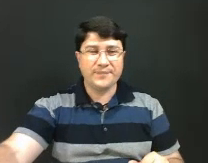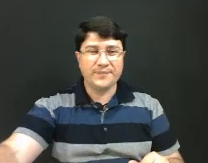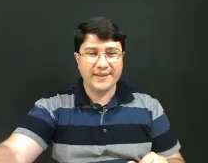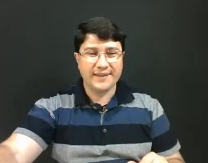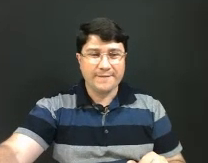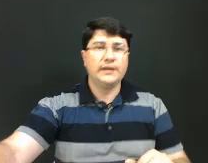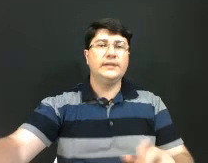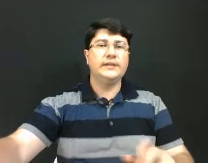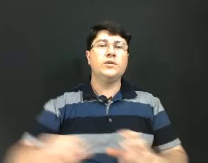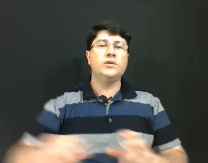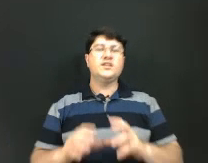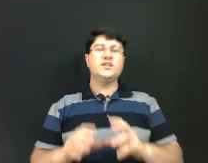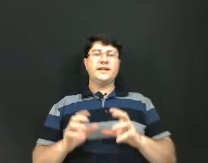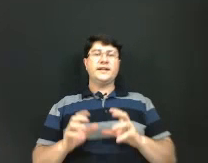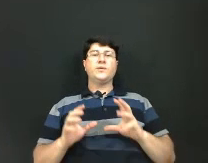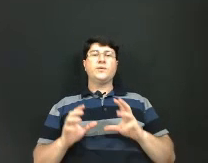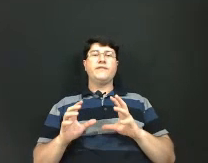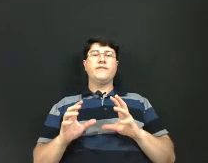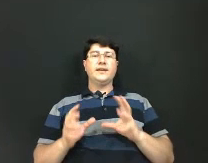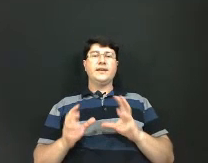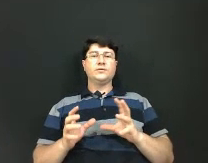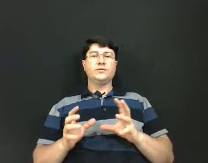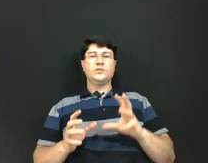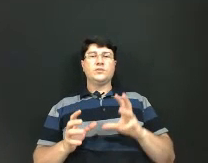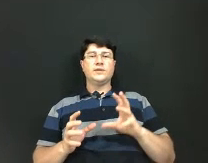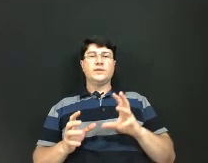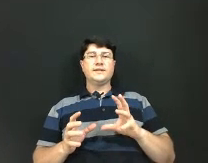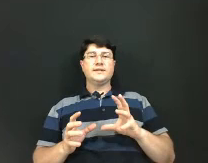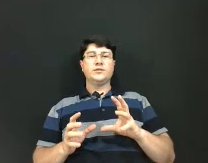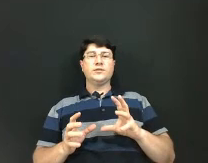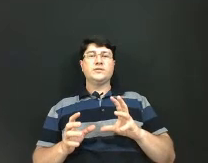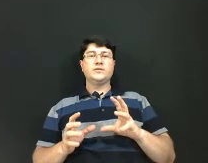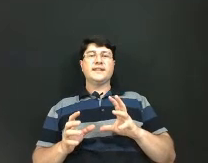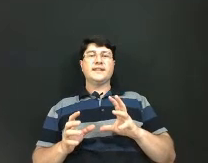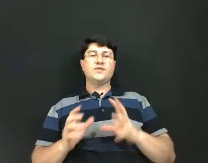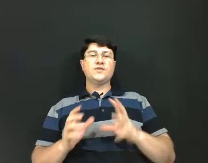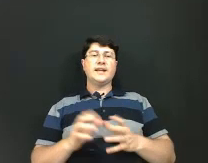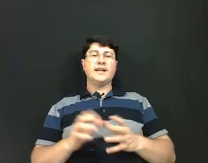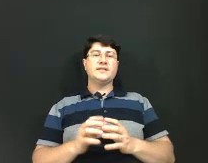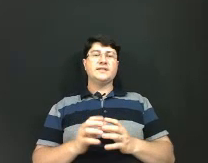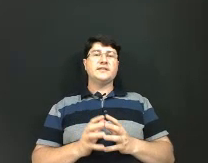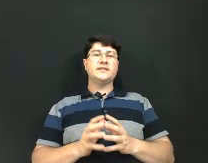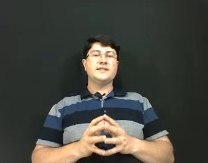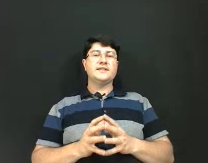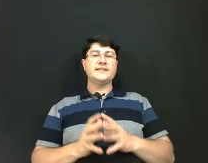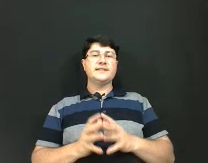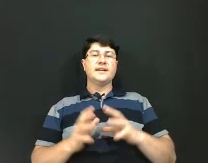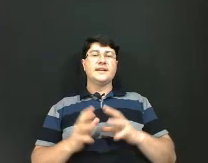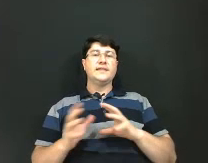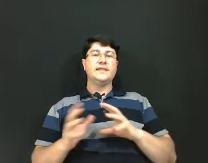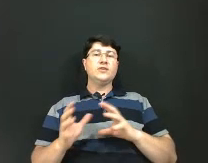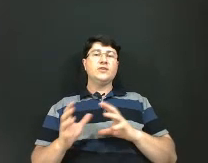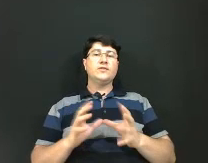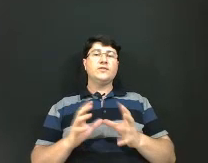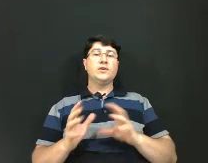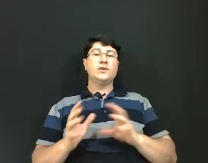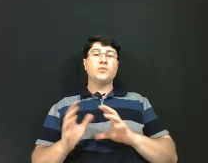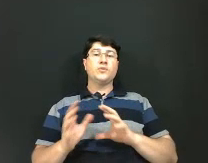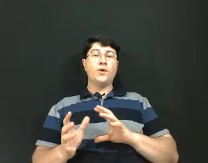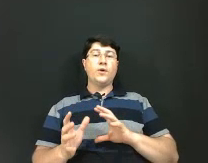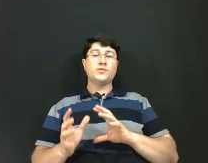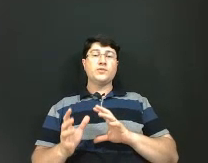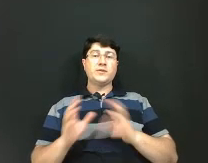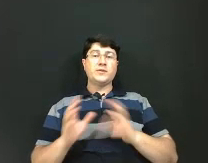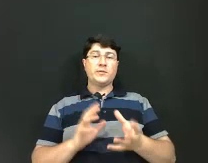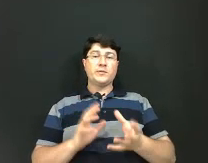significado. Então, quando se expressa um evento de mudança, onde os estados finais e estados iniciais não são